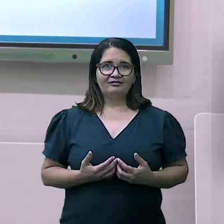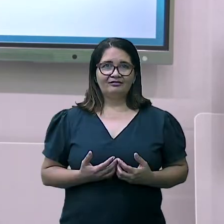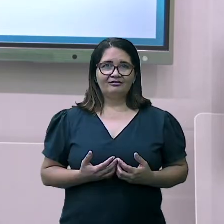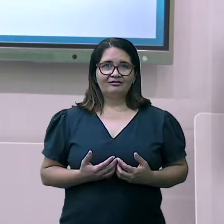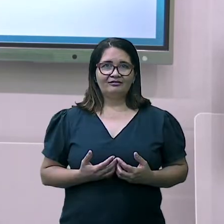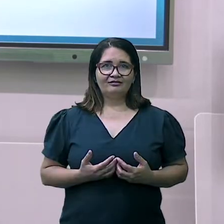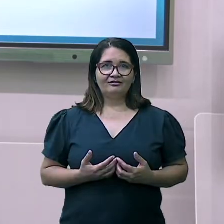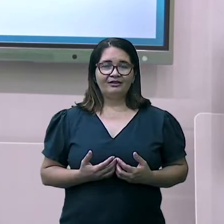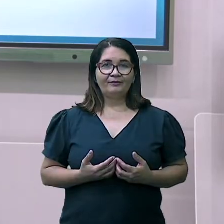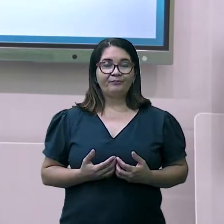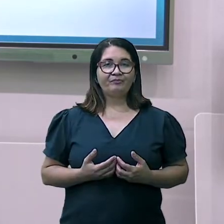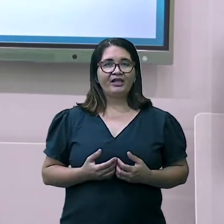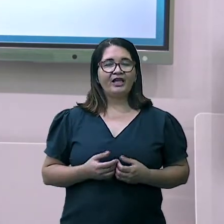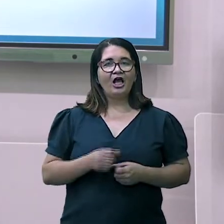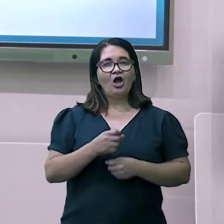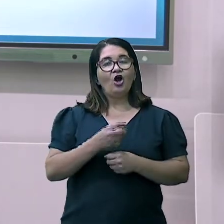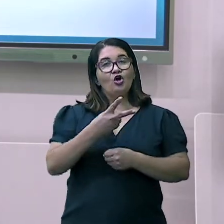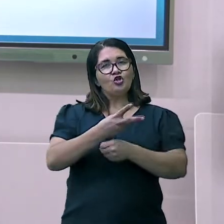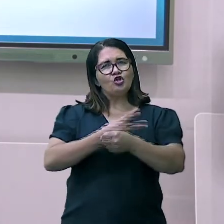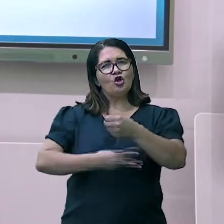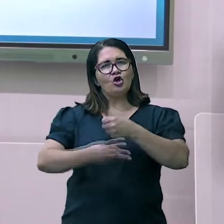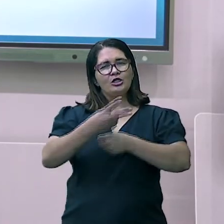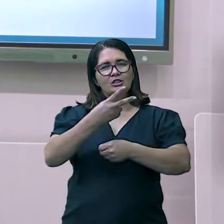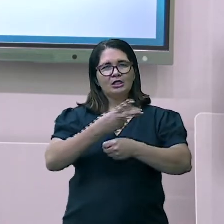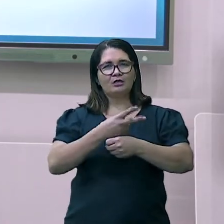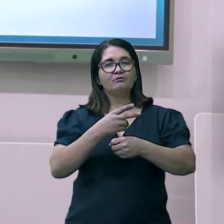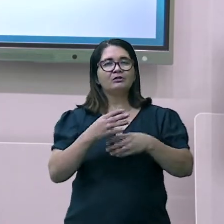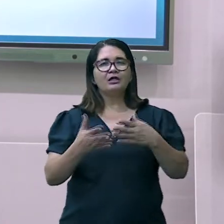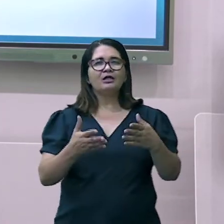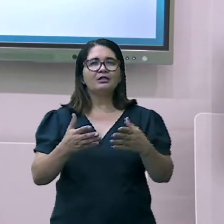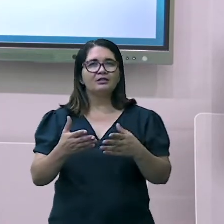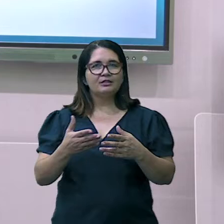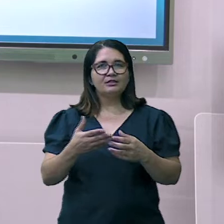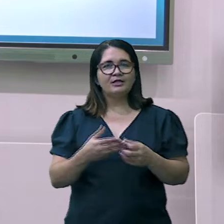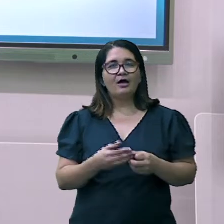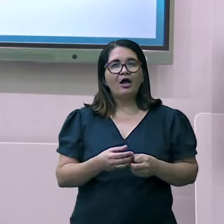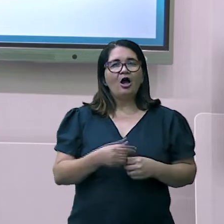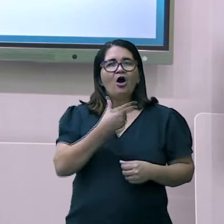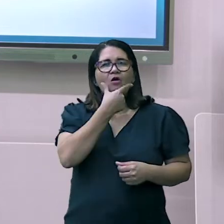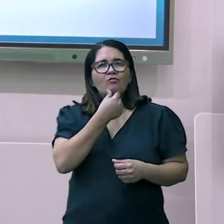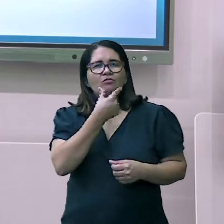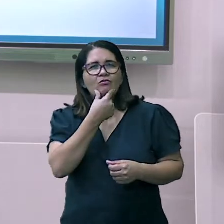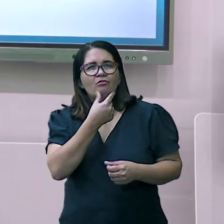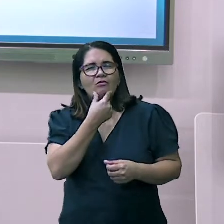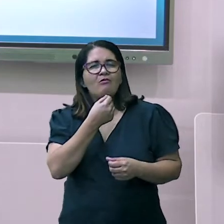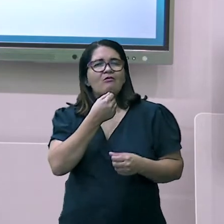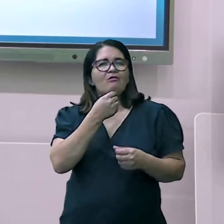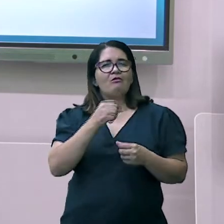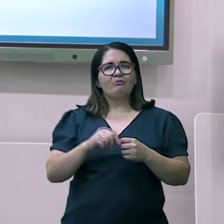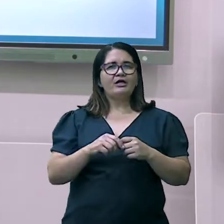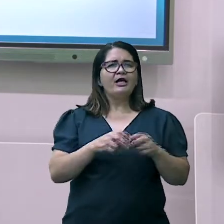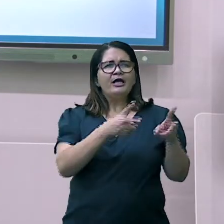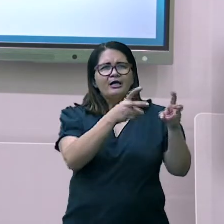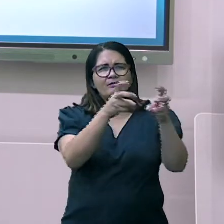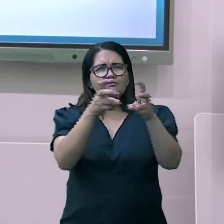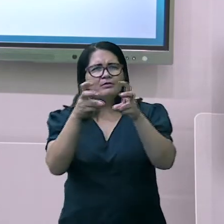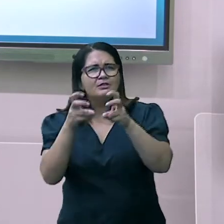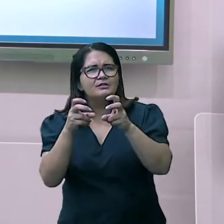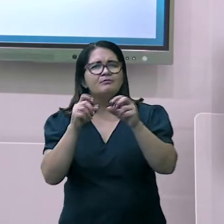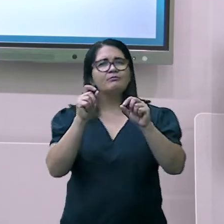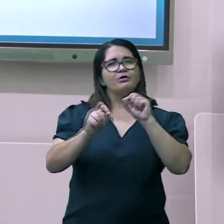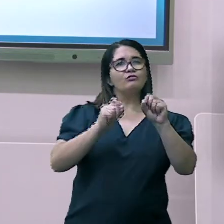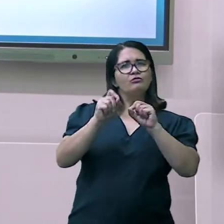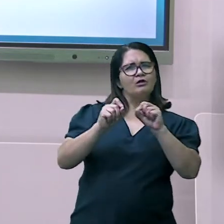descoberta 2 anos antes por Vasco da Gama. Ao afastar-se da costa africana,